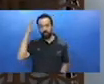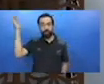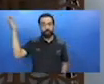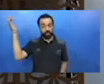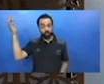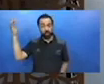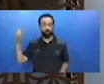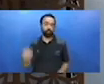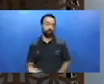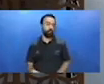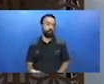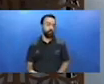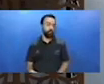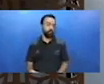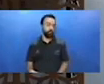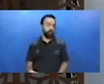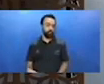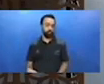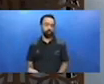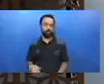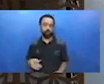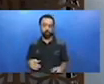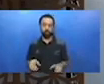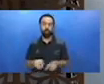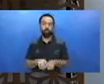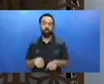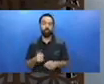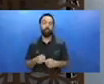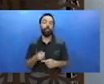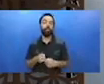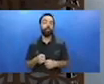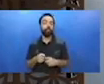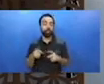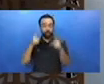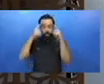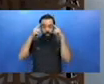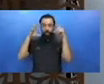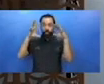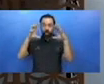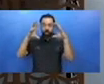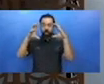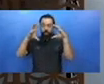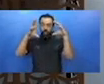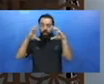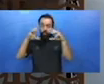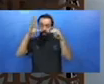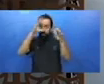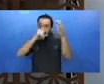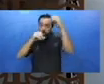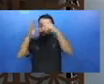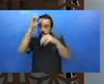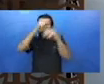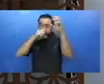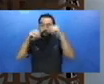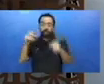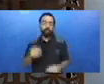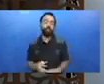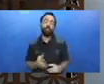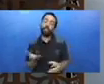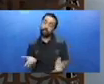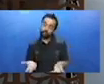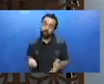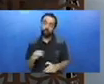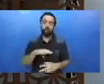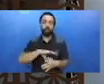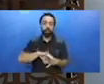de desenvolvimento, tanto do seu cérebro quanto do seu corpo, fica mais fácil aprender natação. Por isso que muita gente indica começar a natação desde pequenininho,